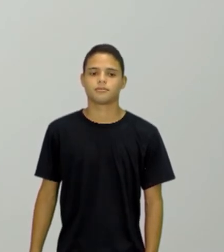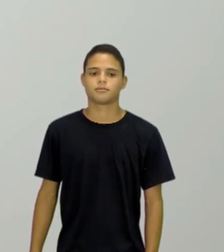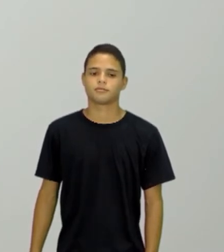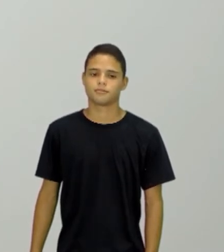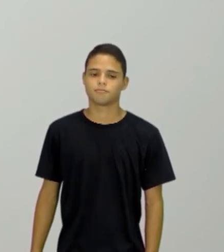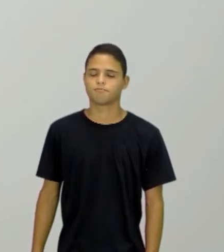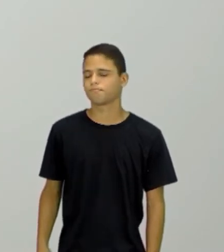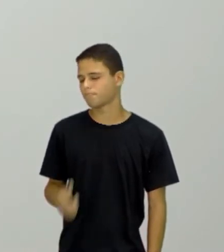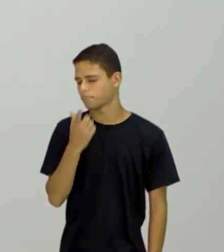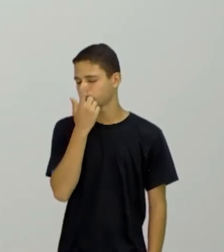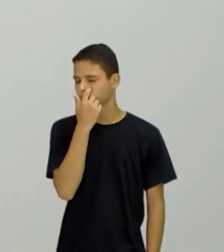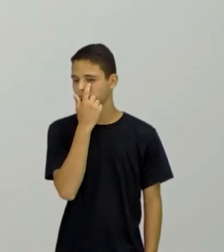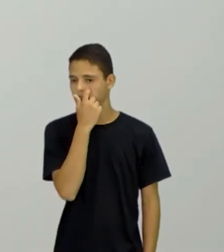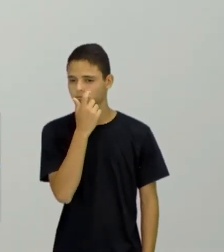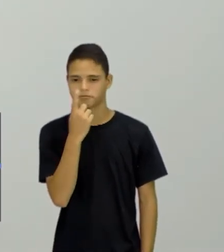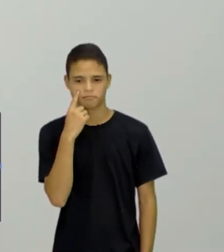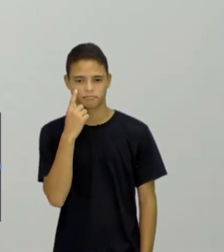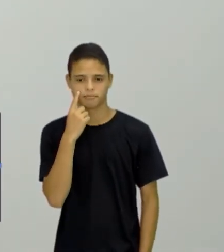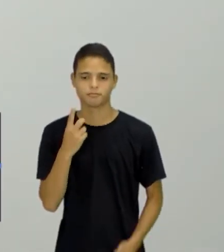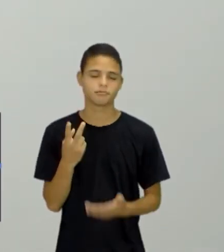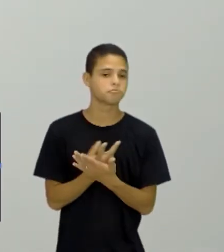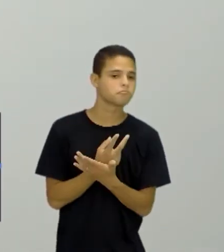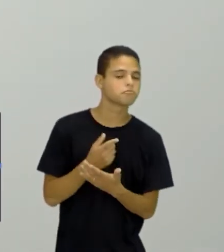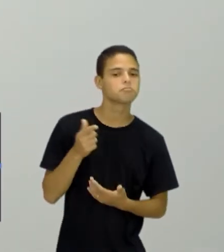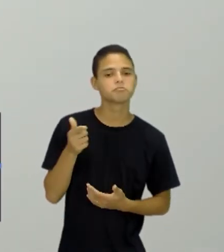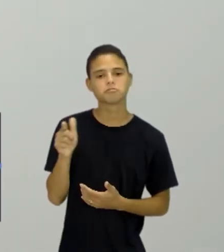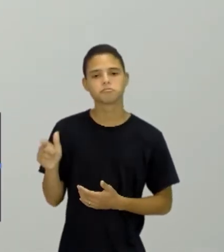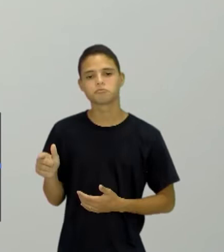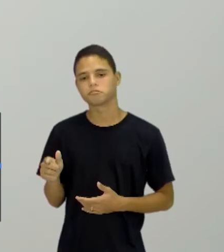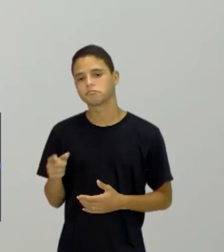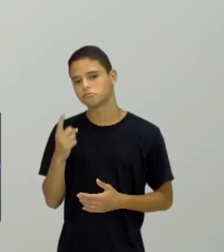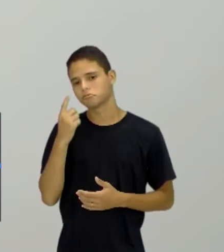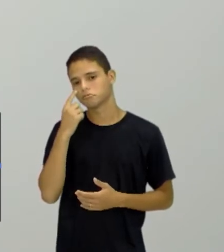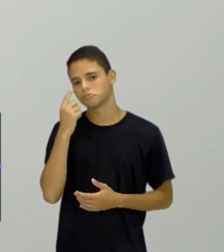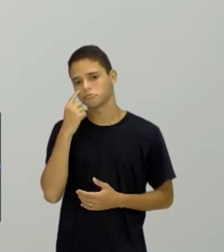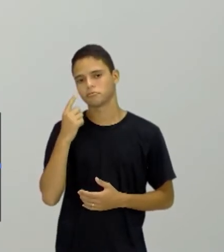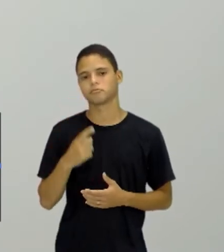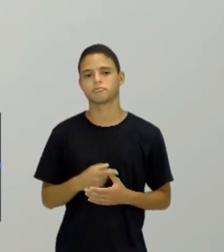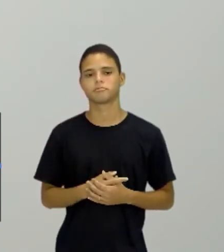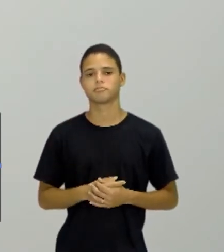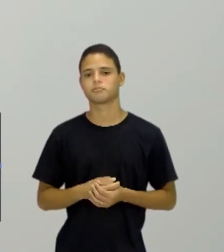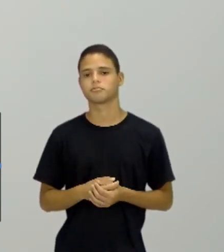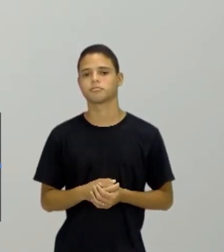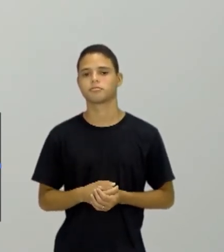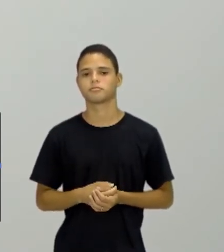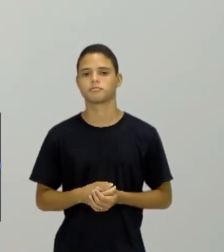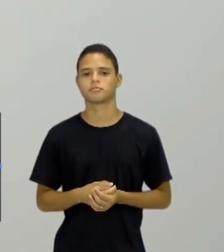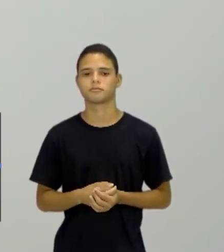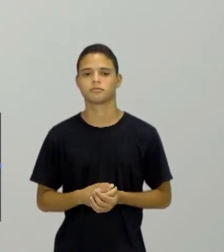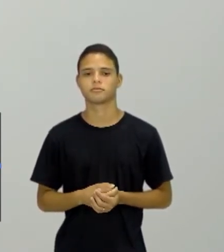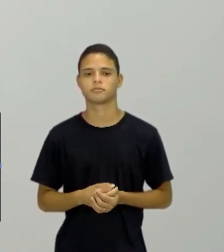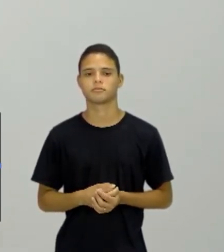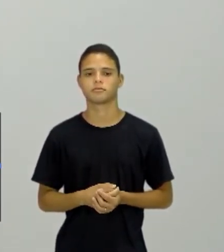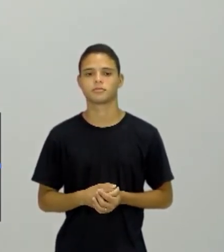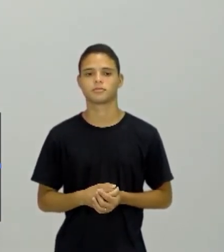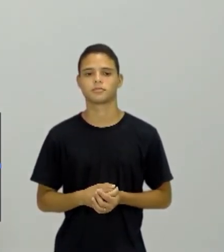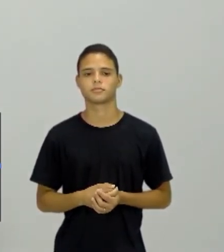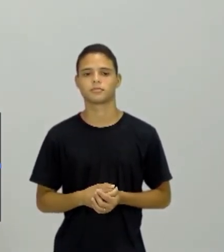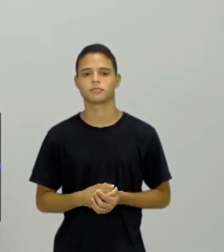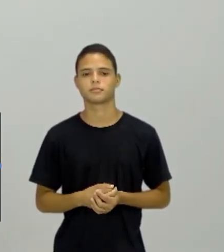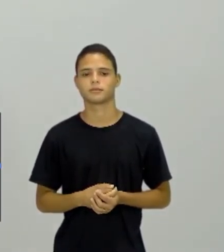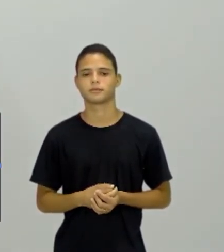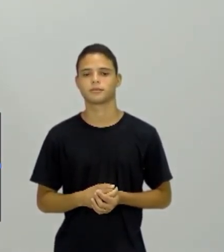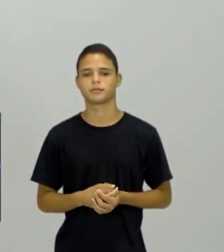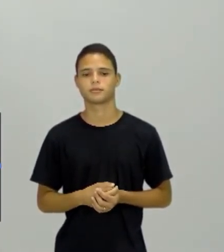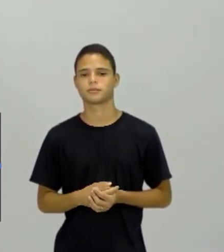problema pegadinha do malandro. Do operador aqui ruim, né? Ó, nessa região aqui, ó, eu tenho